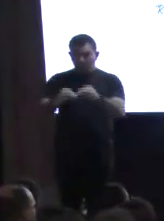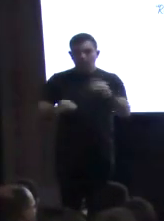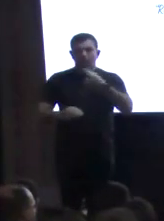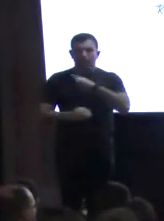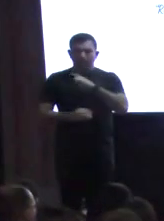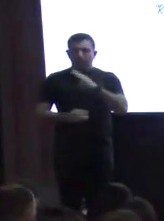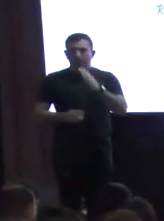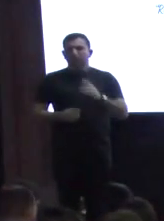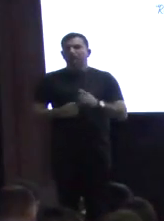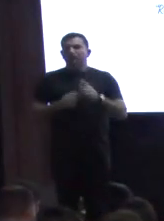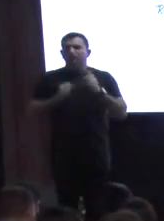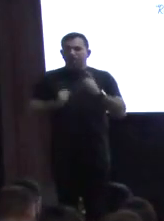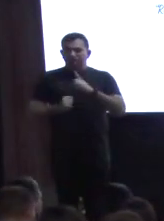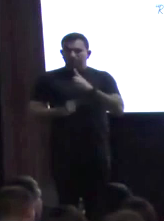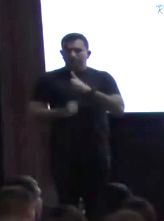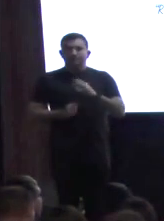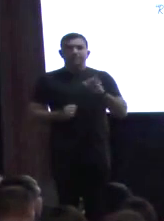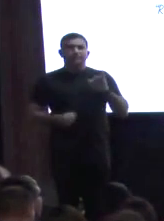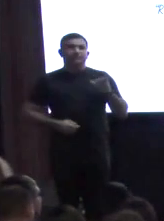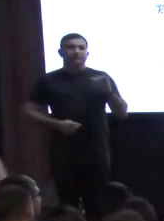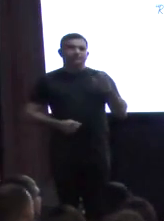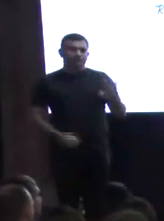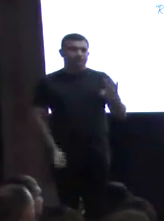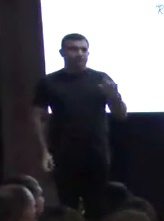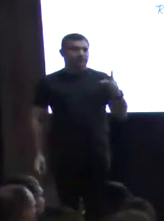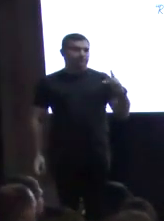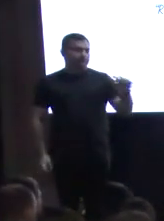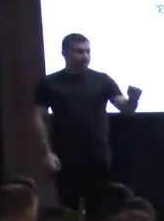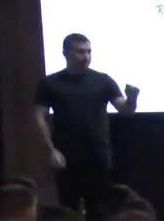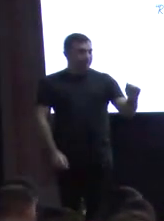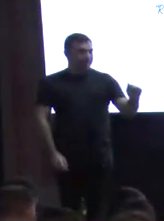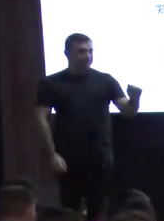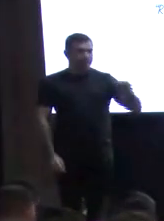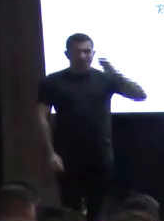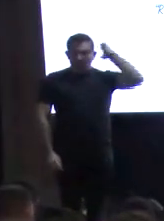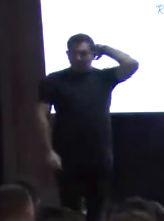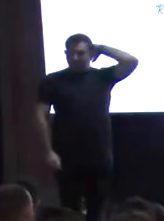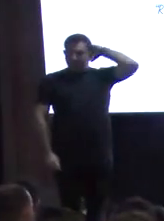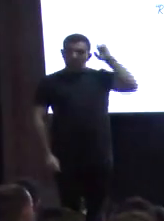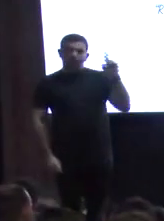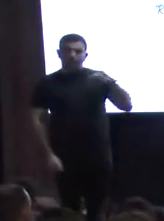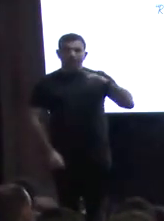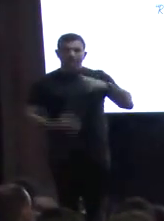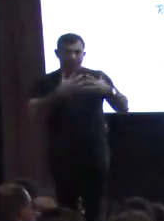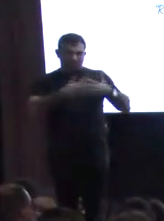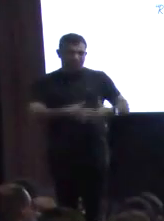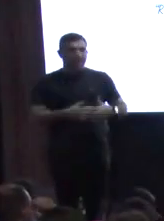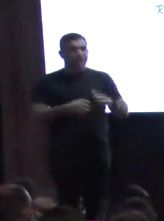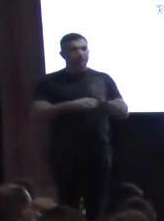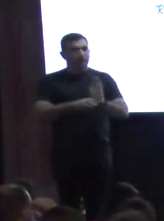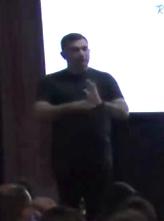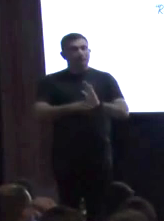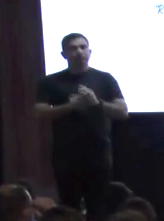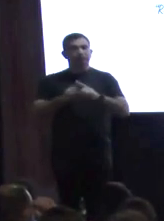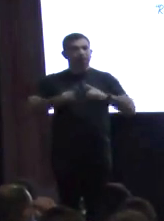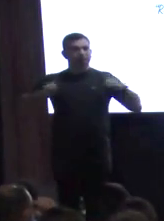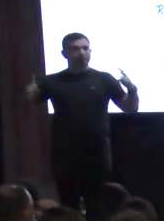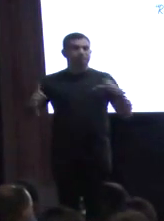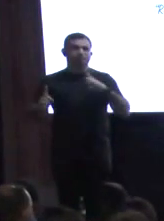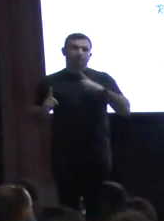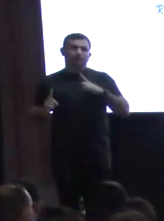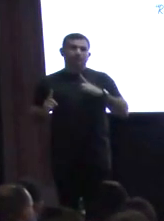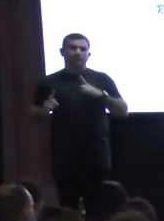ele está disponível no canal do IFPA, o Instituto Federal do Pará. E o vídeo completo do Gravetos está disponível no canal do